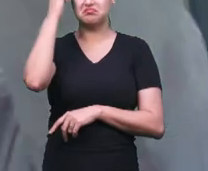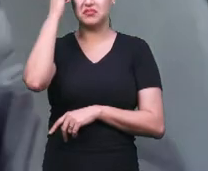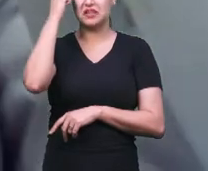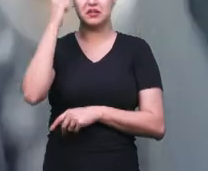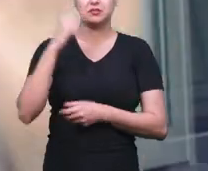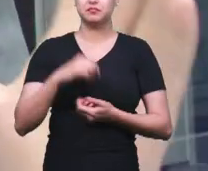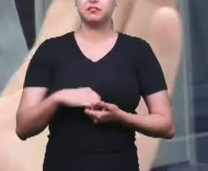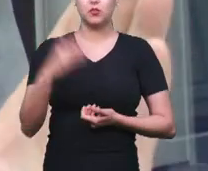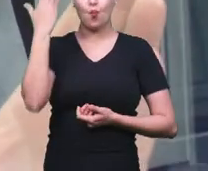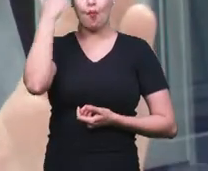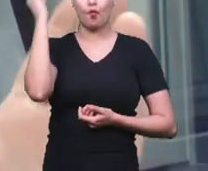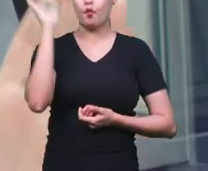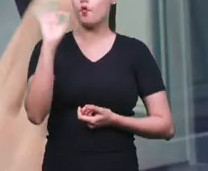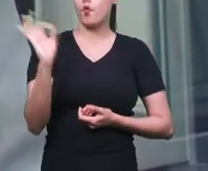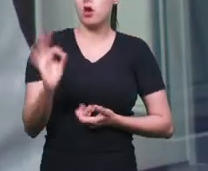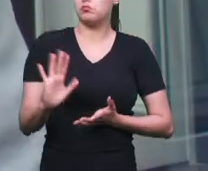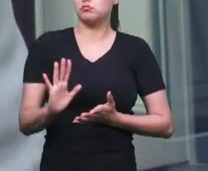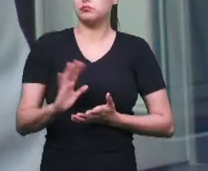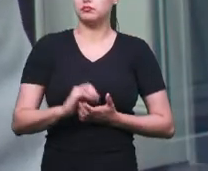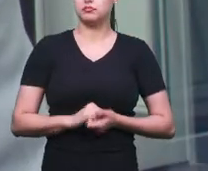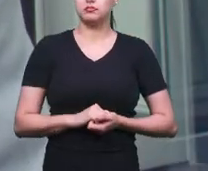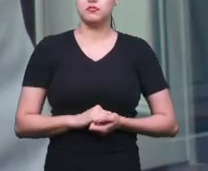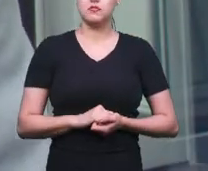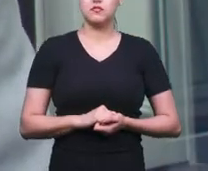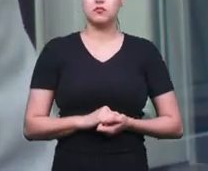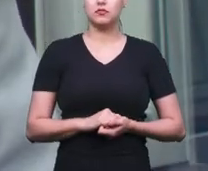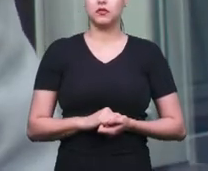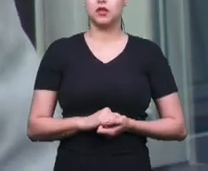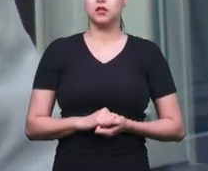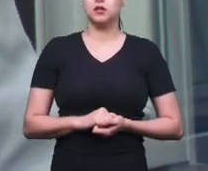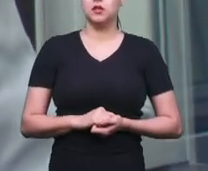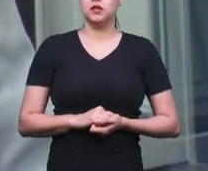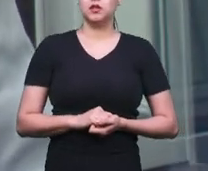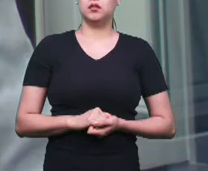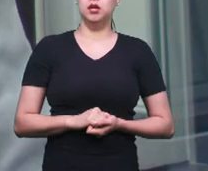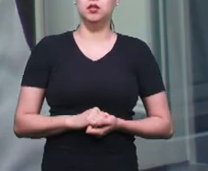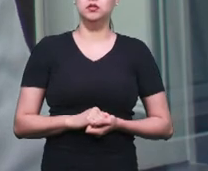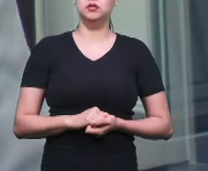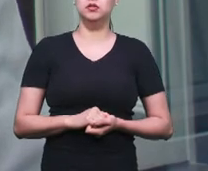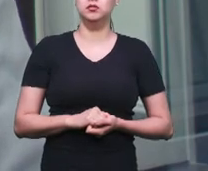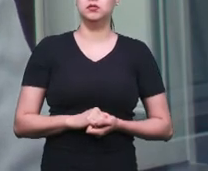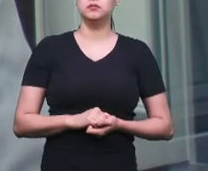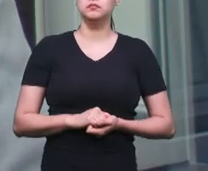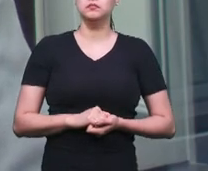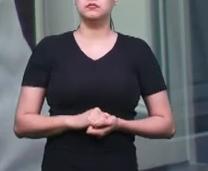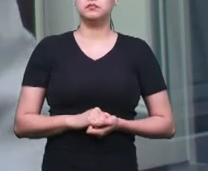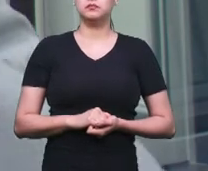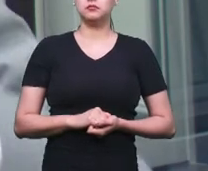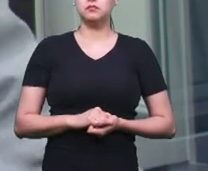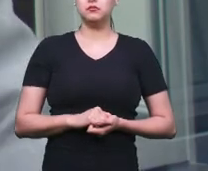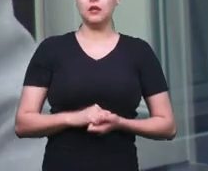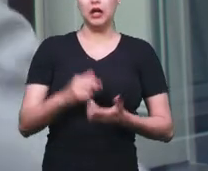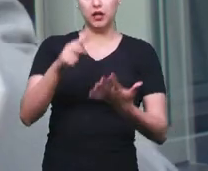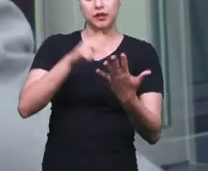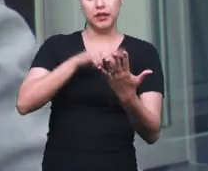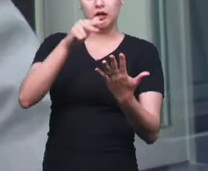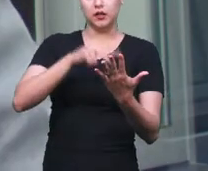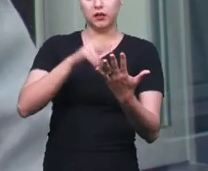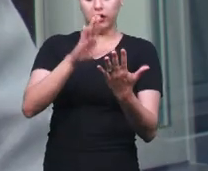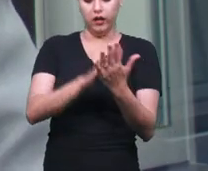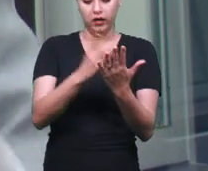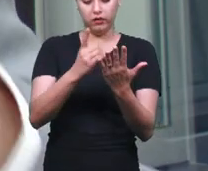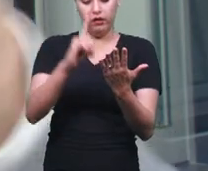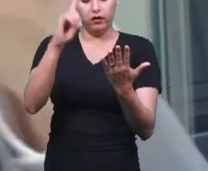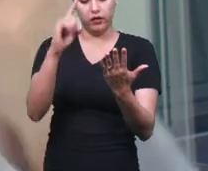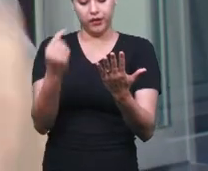nem sabia que tinha isso. Mas pensava sempre em continuar com a Bíblia e sozinho. Mas tive uma experiência exatamente no